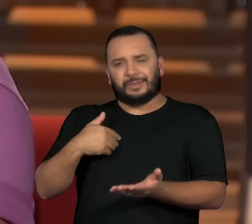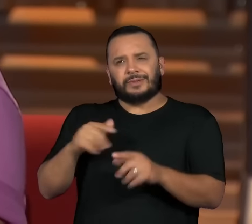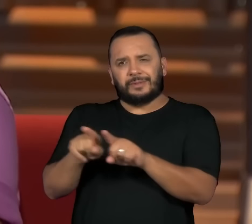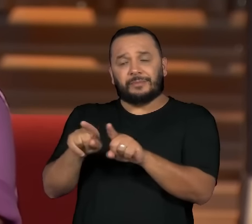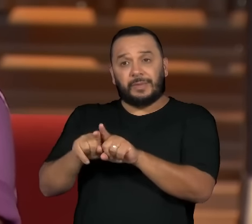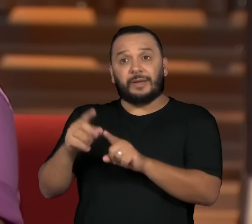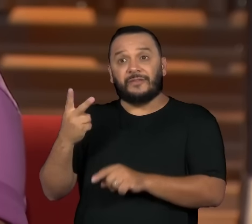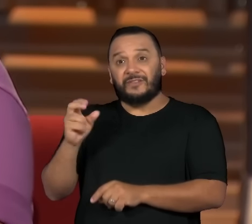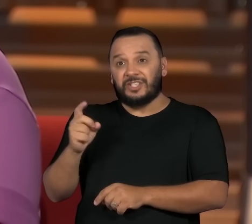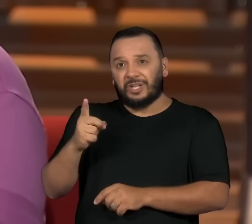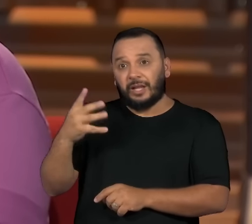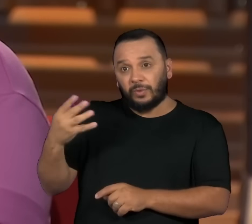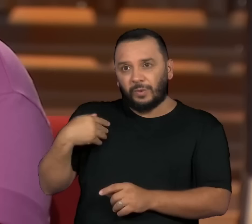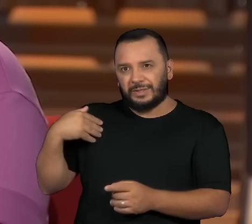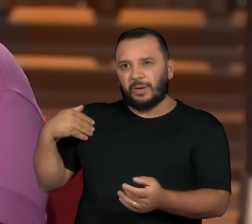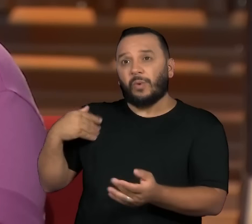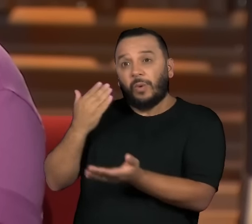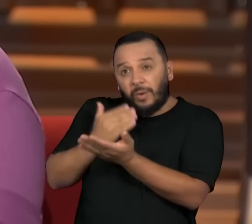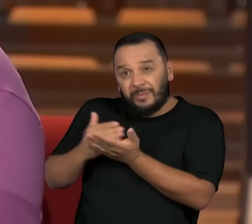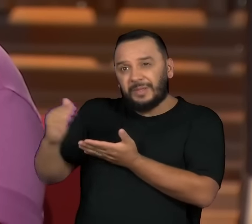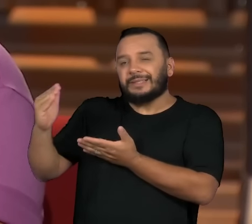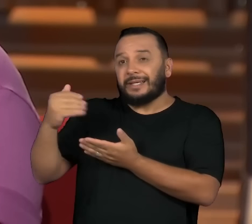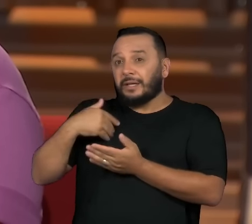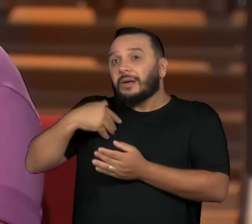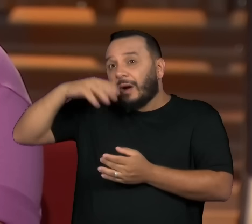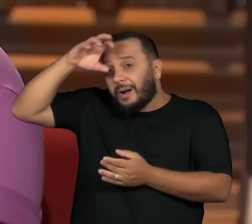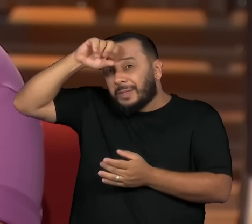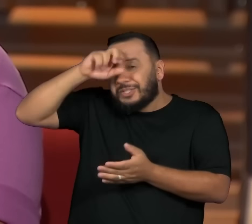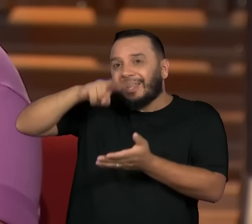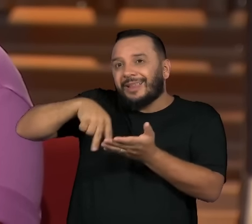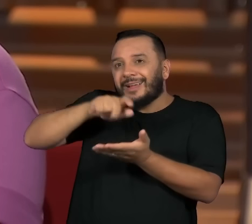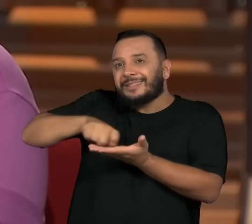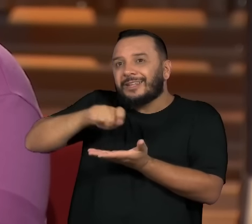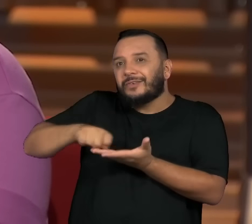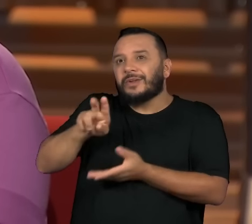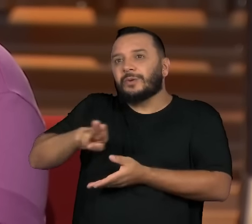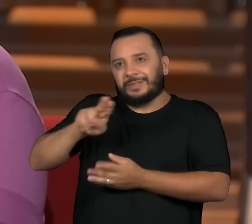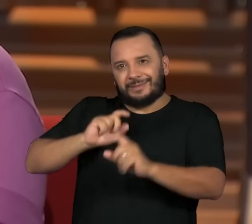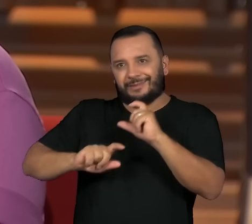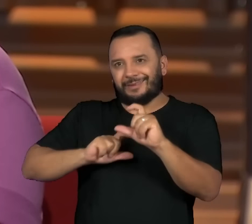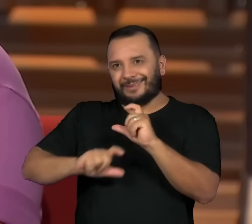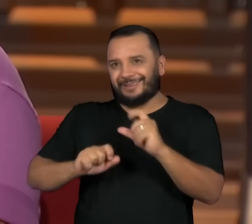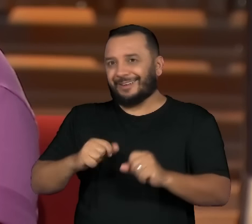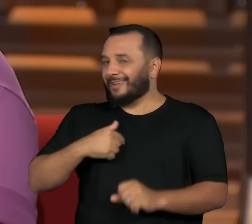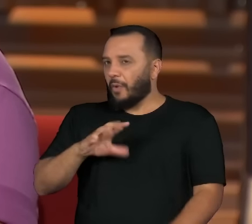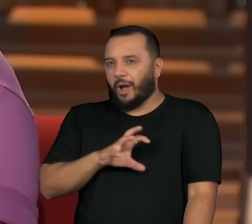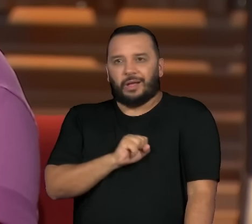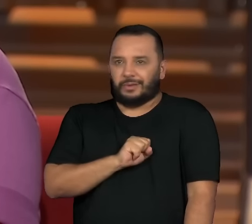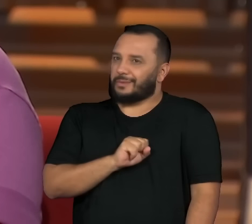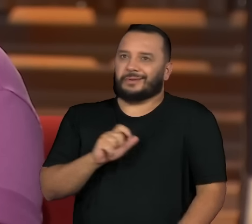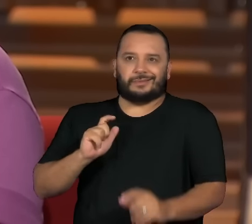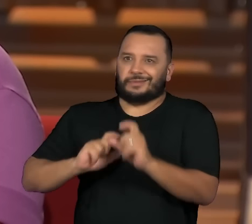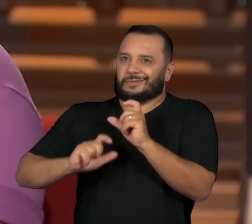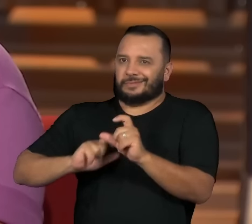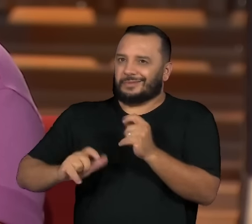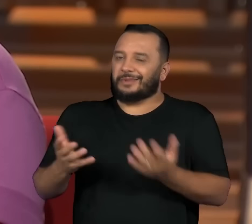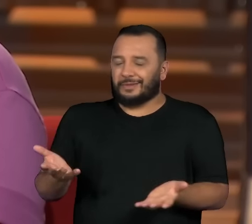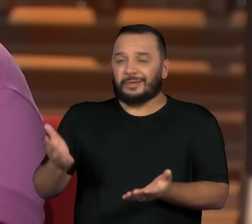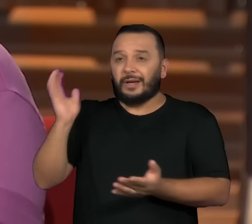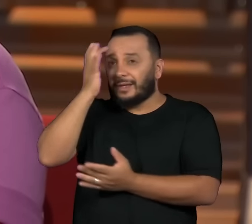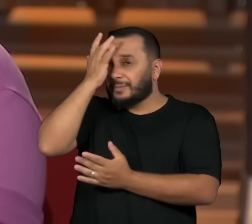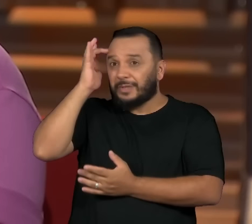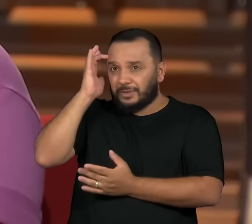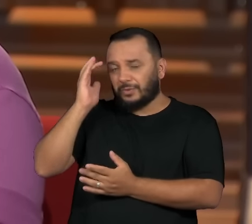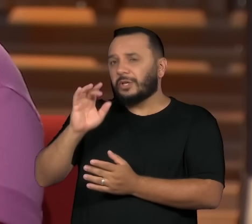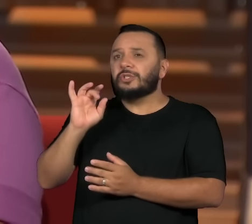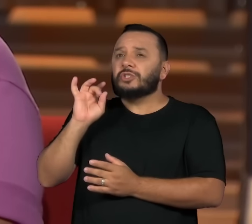aprendi a ler com quadrinho e eu sou apaixonada desde sempre, principalmente depois que eu descobri que as pessoas faziam quadrinhos que